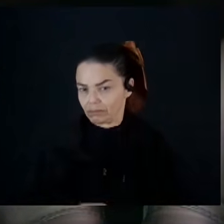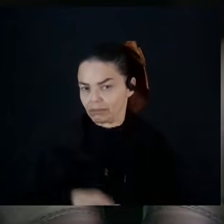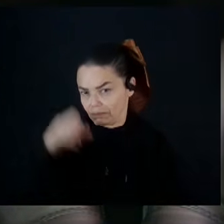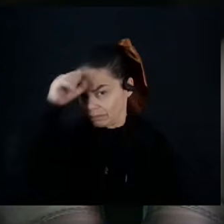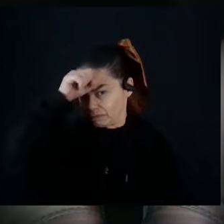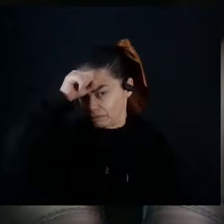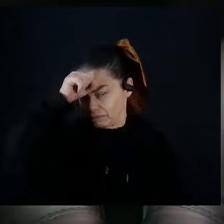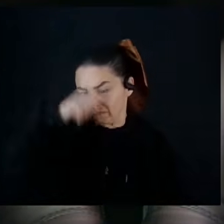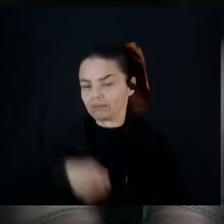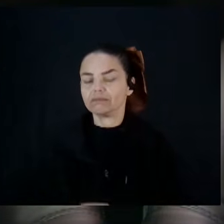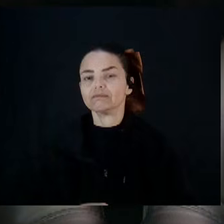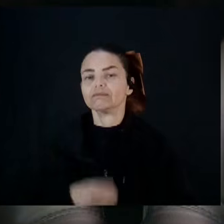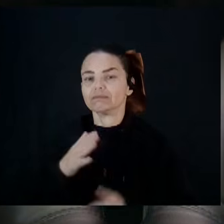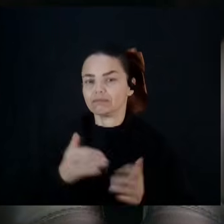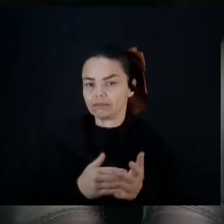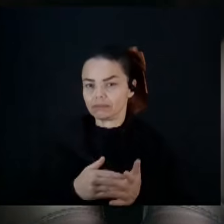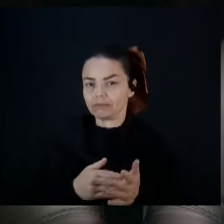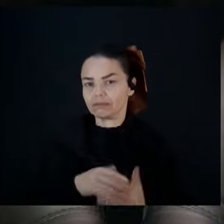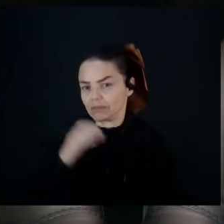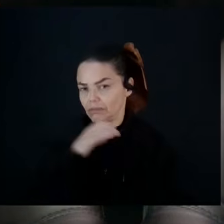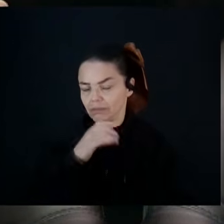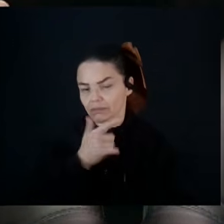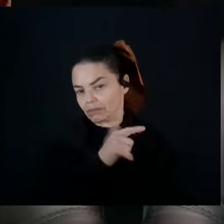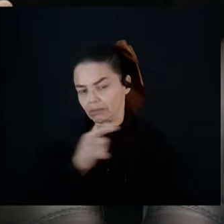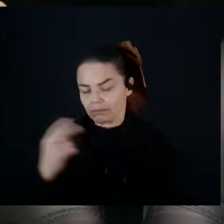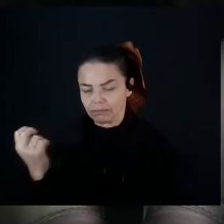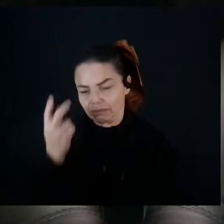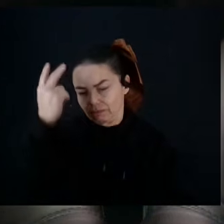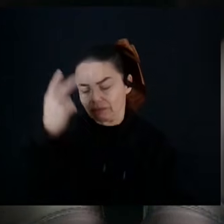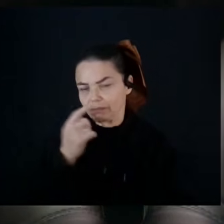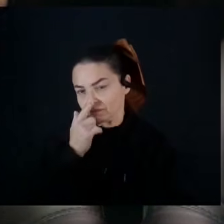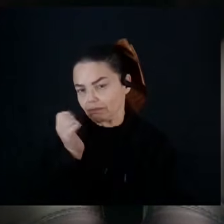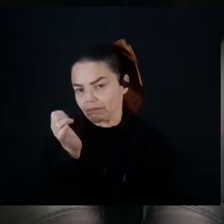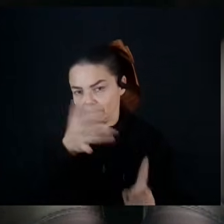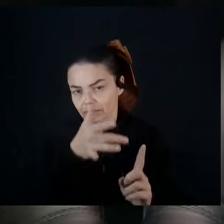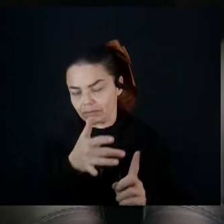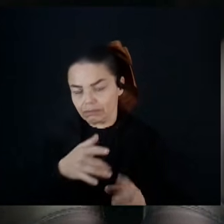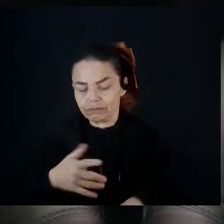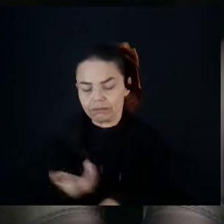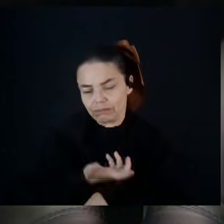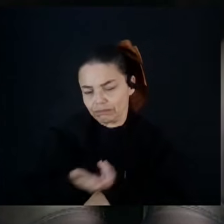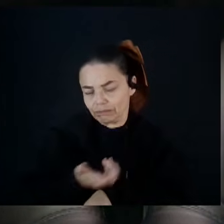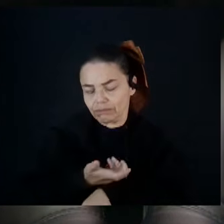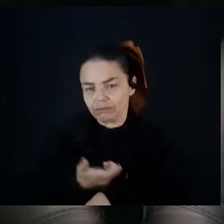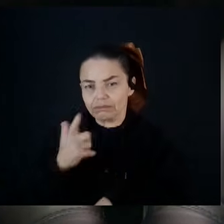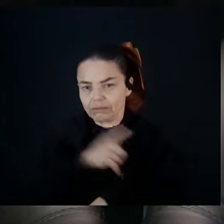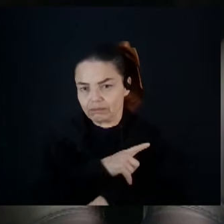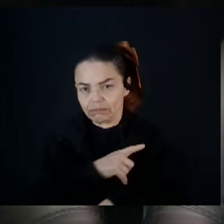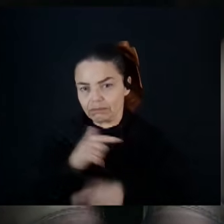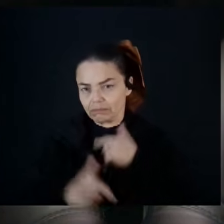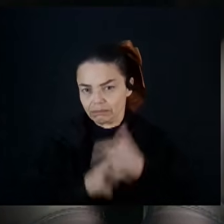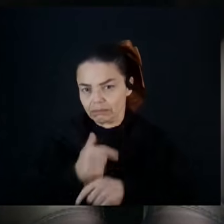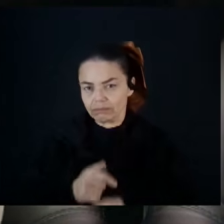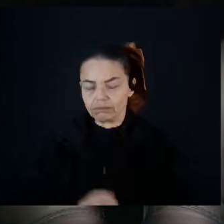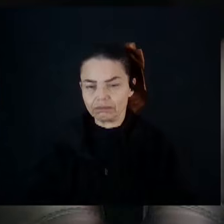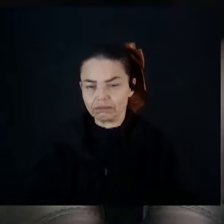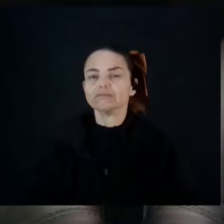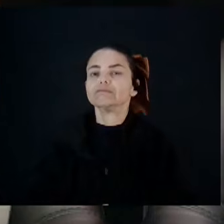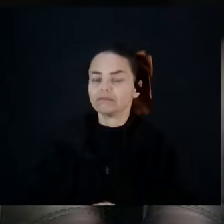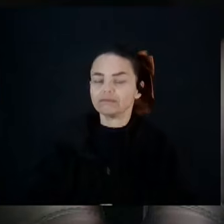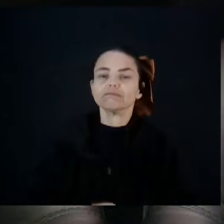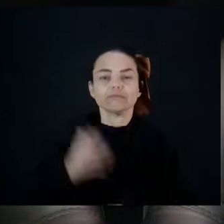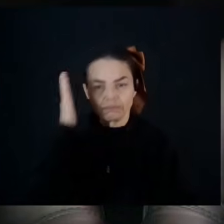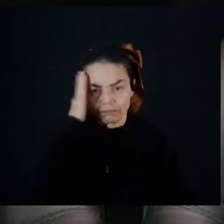assim que todo mundo tem que ser, senão eu não tenho valor. Porque se eu não estiver correndo, trabalhando, ganhando mais que o outro, entendeu? Sabendo